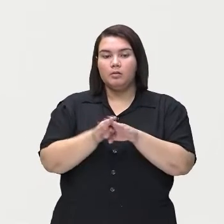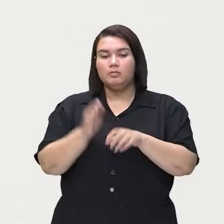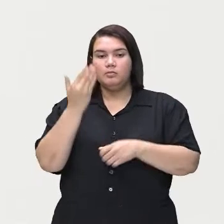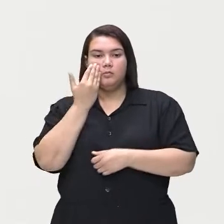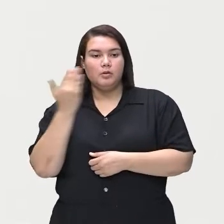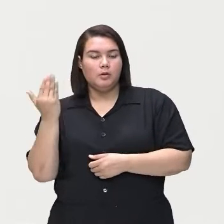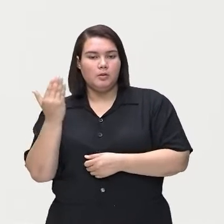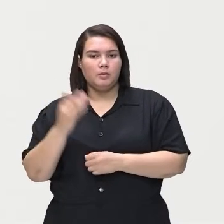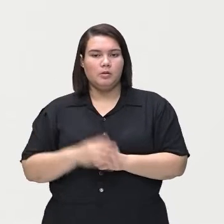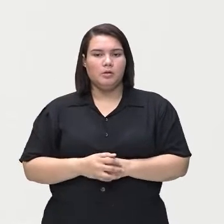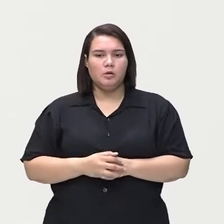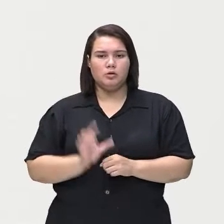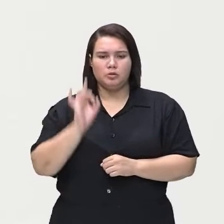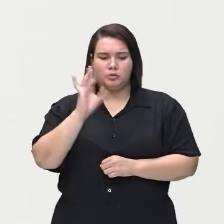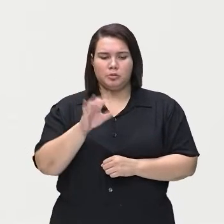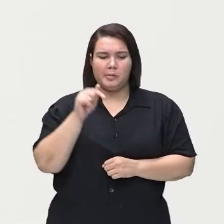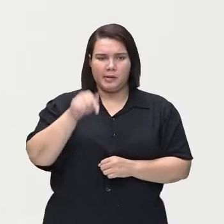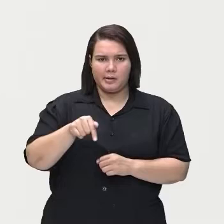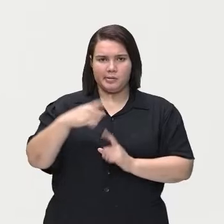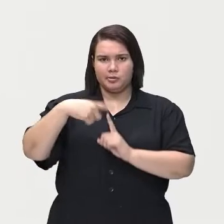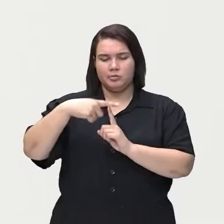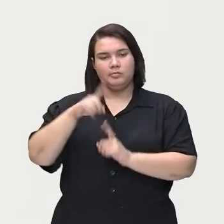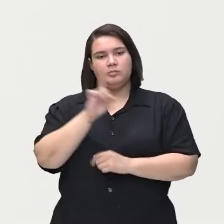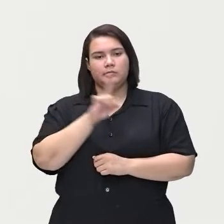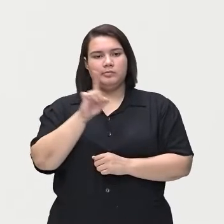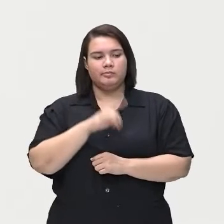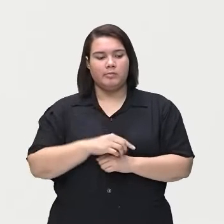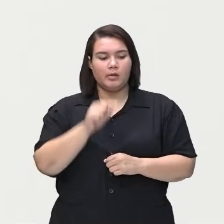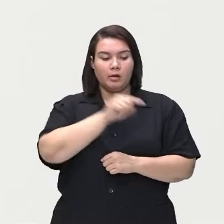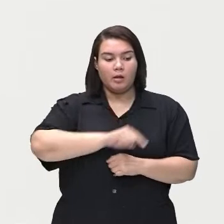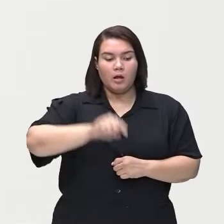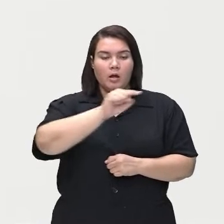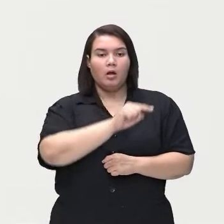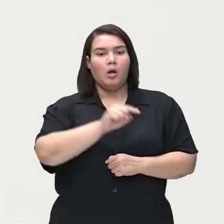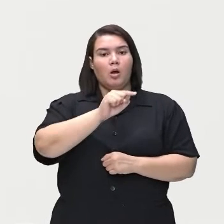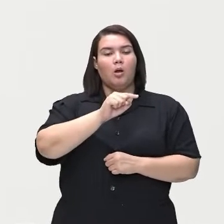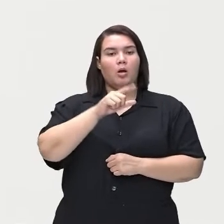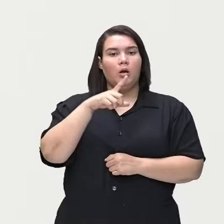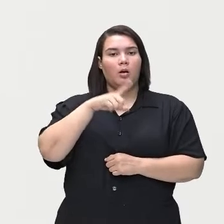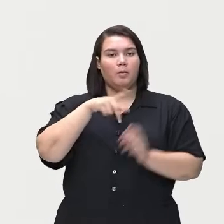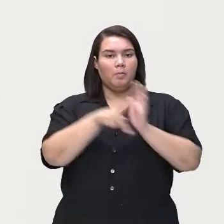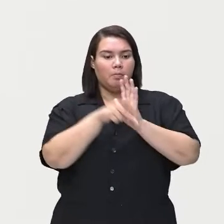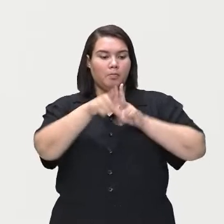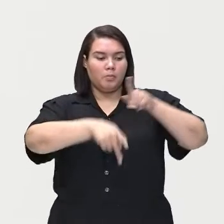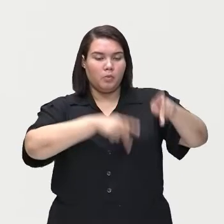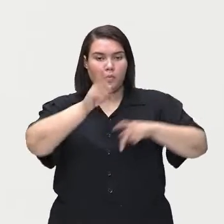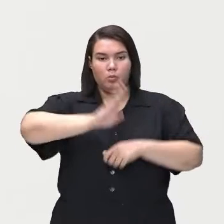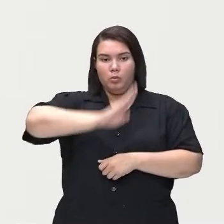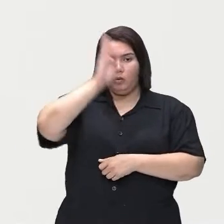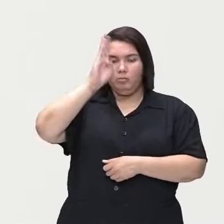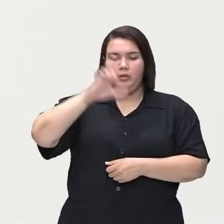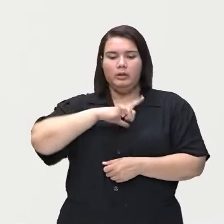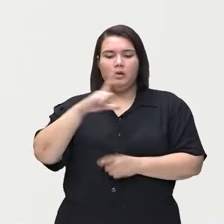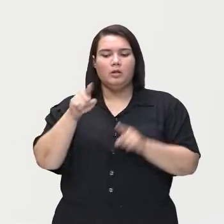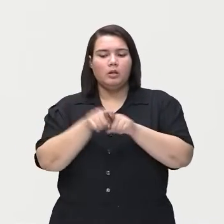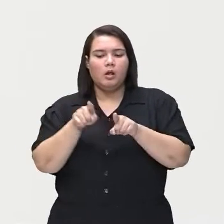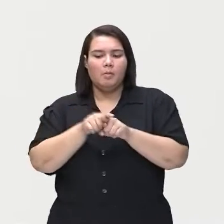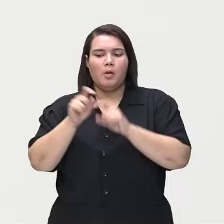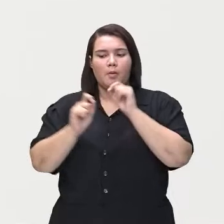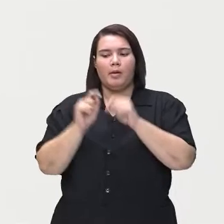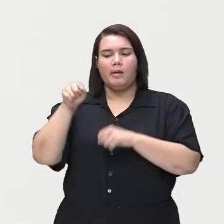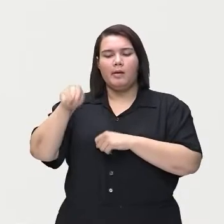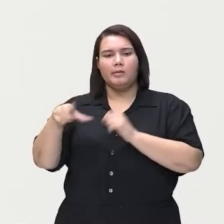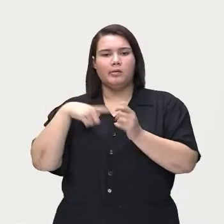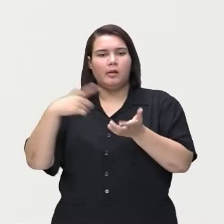foi só aí. Os romanos também se inspiraram nas obras literárias dos gregos. Seus